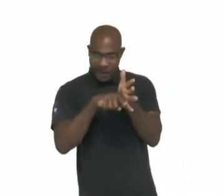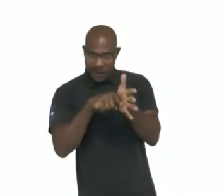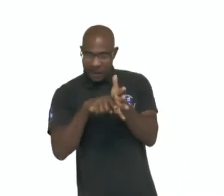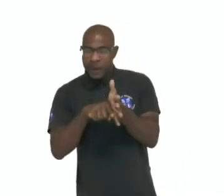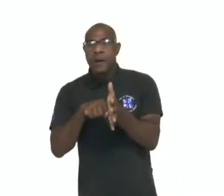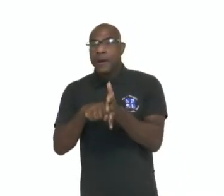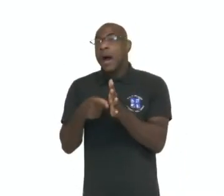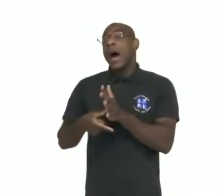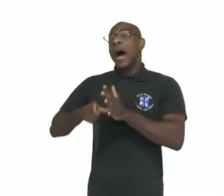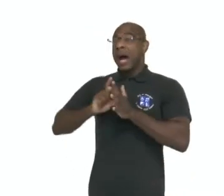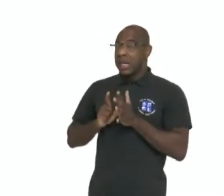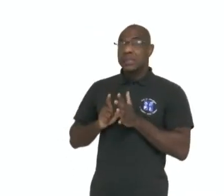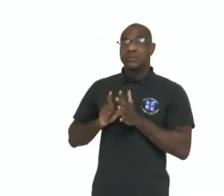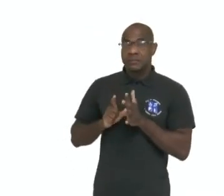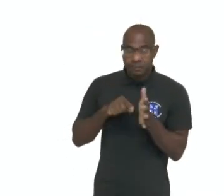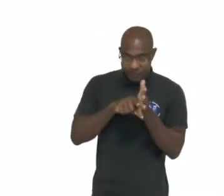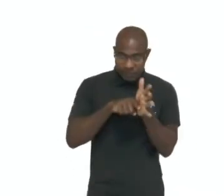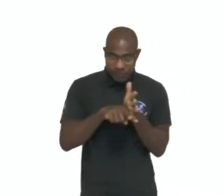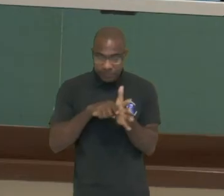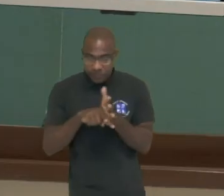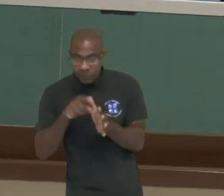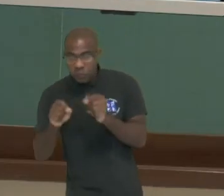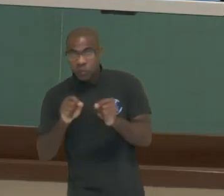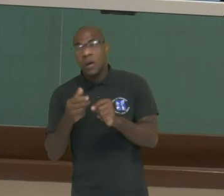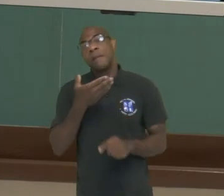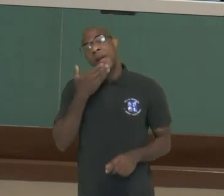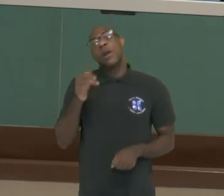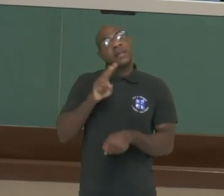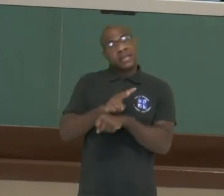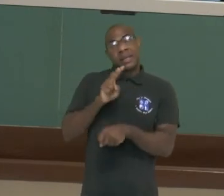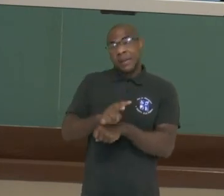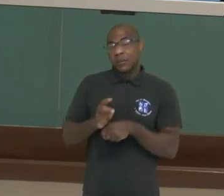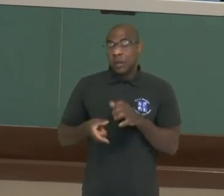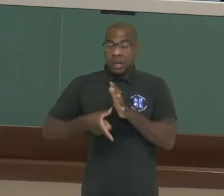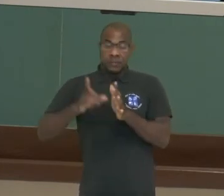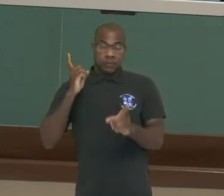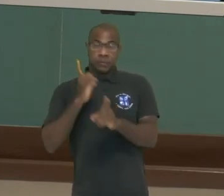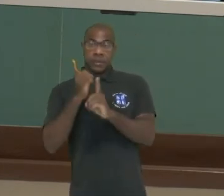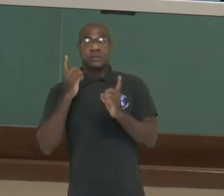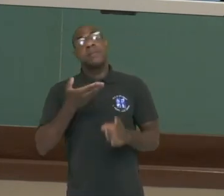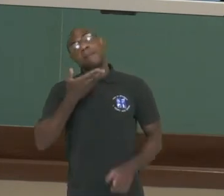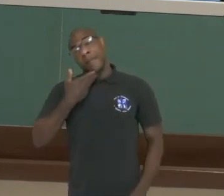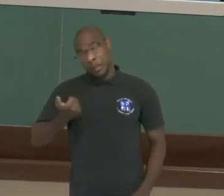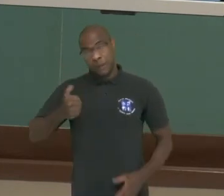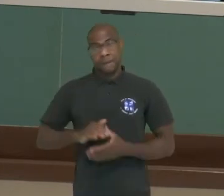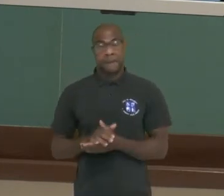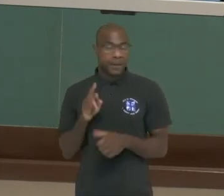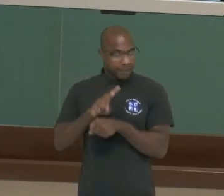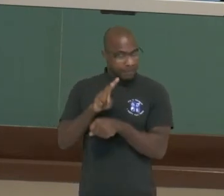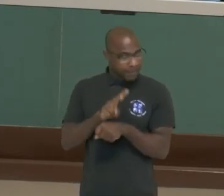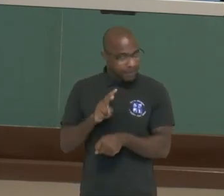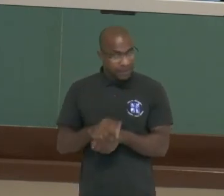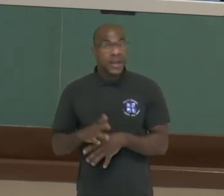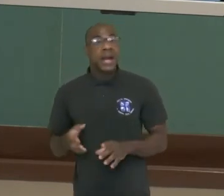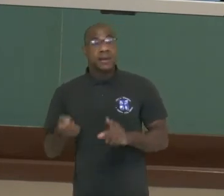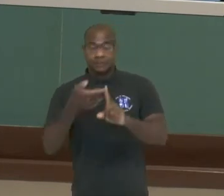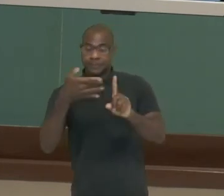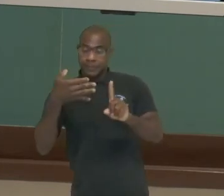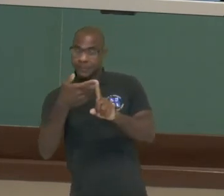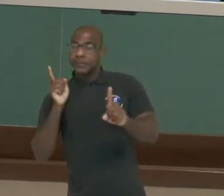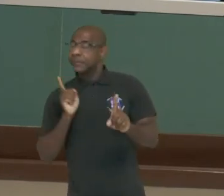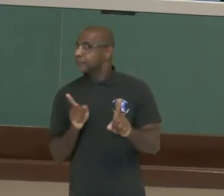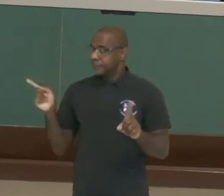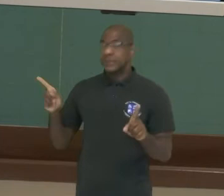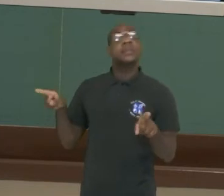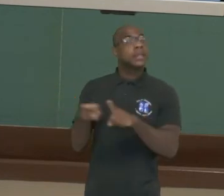precoce para que se possa fazer um melhor tratamento. Porém, esta síndrome